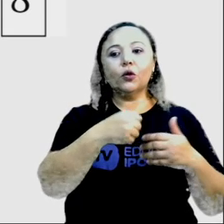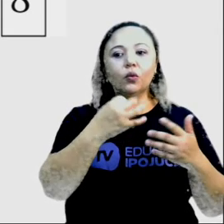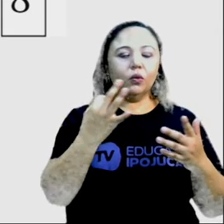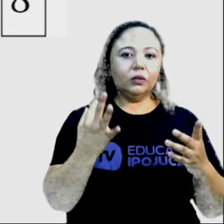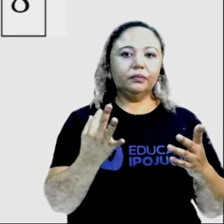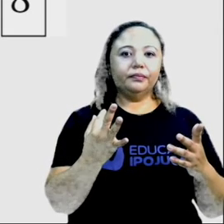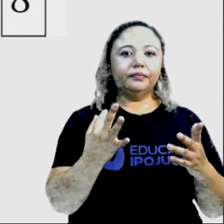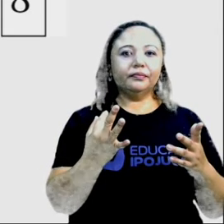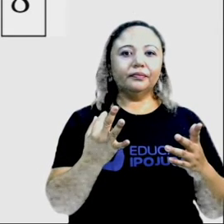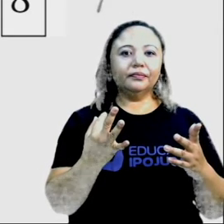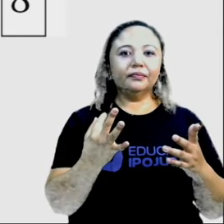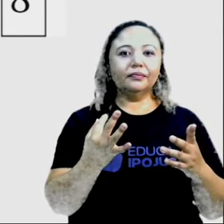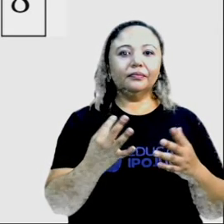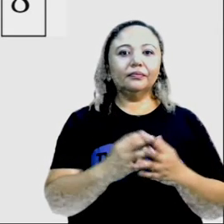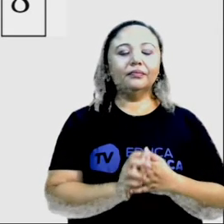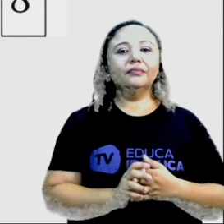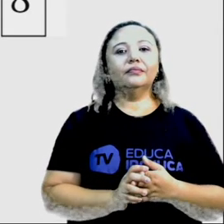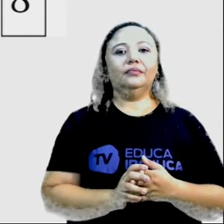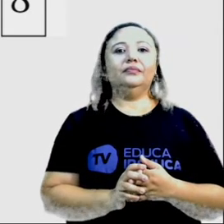dá?